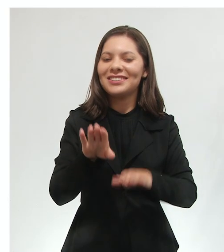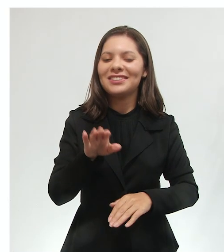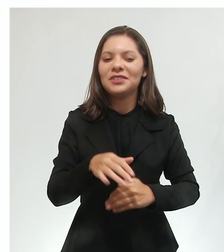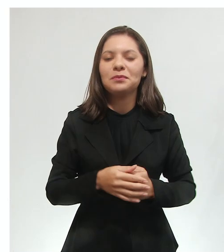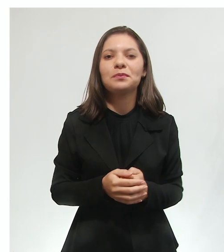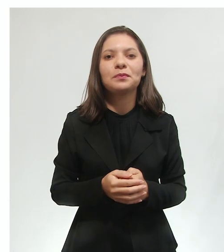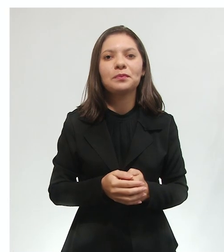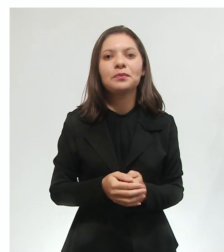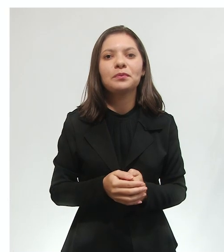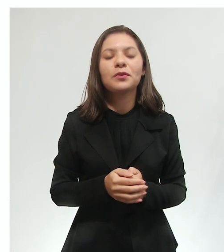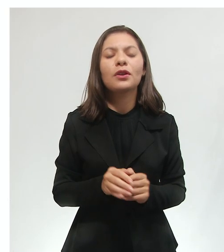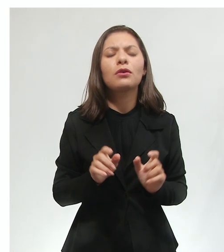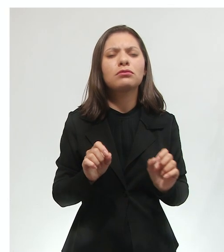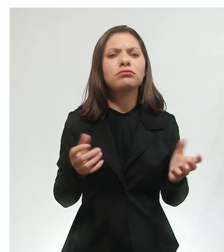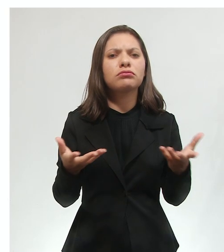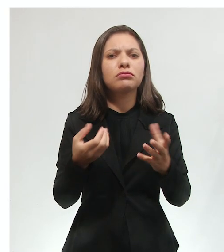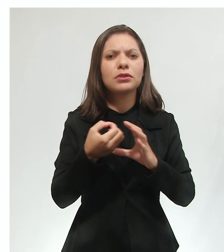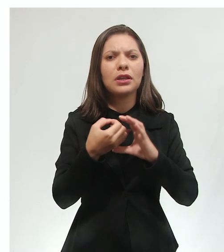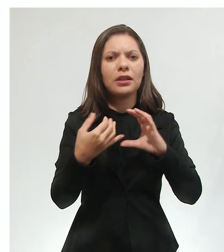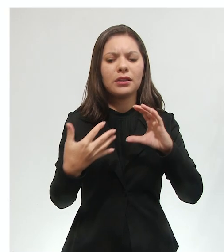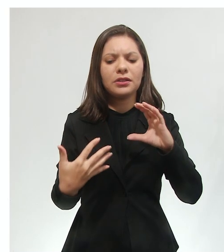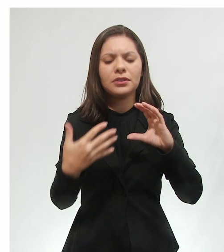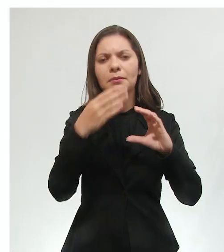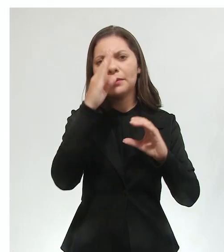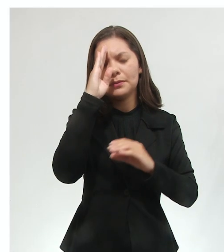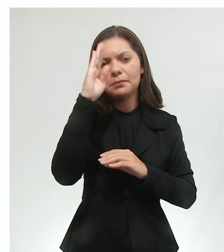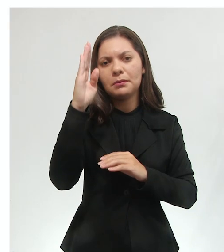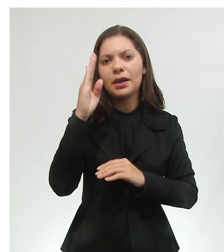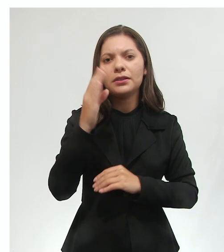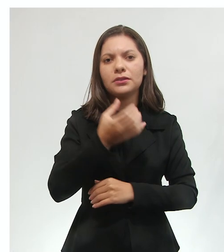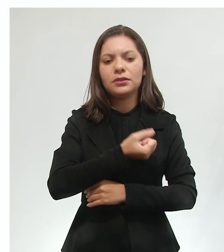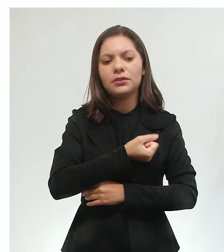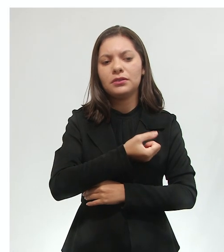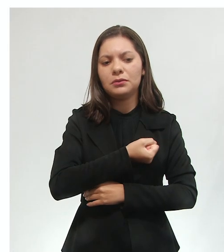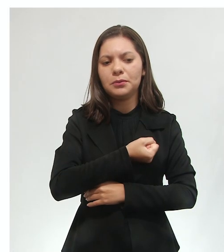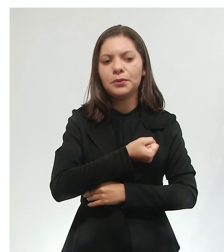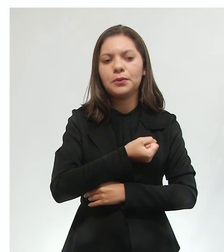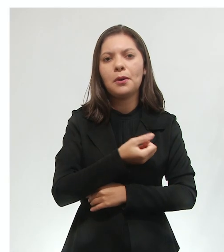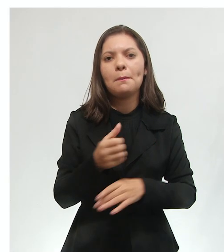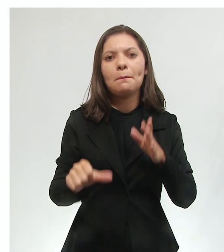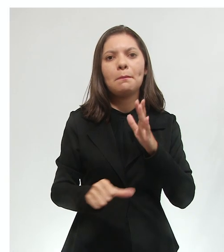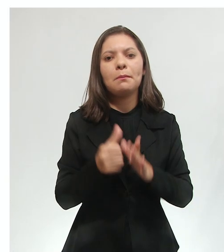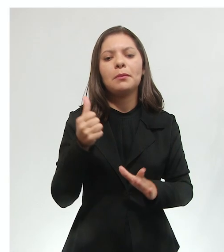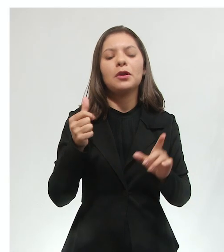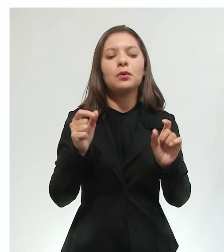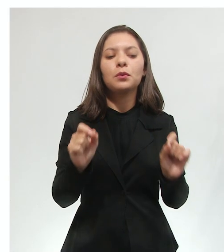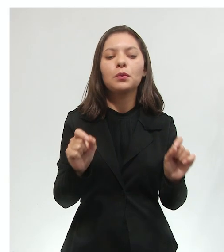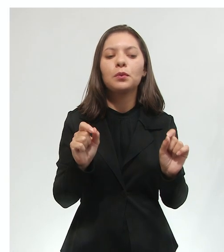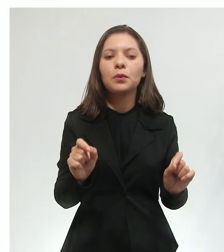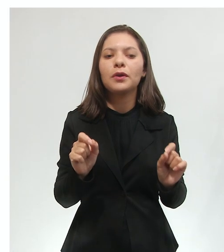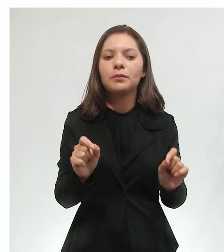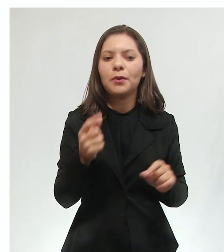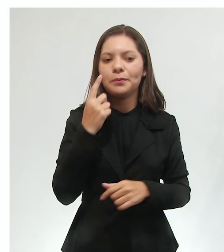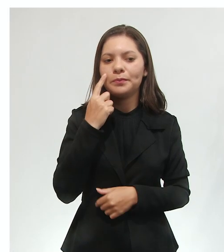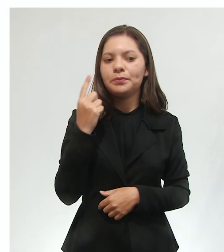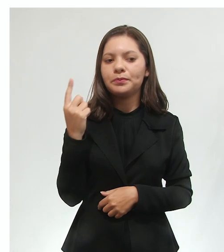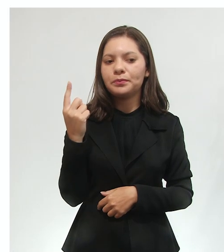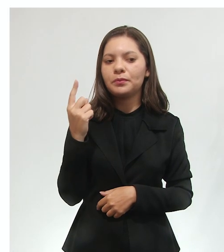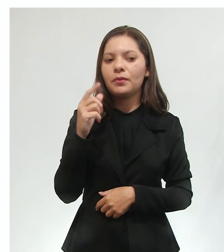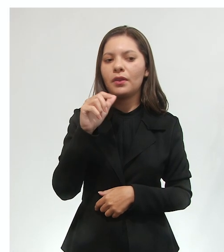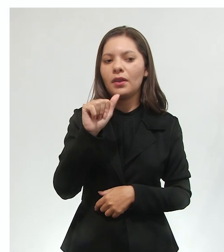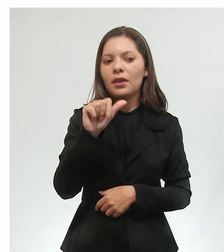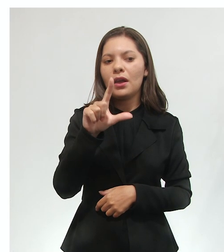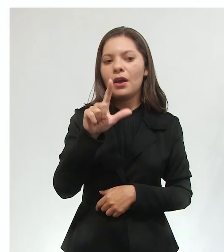desse nosso sistema de numeração decimal. Primeira questão, algarismos. Ele é composto